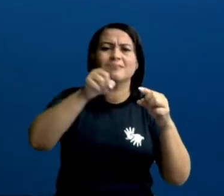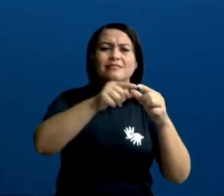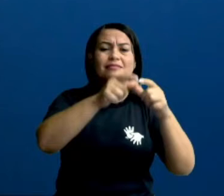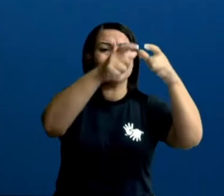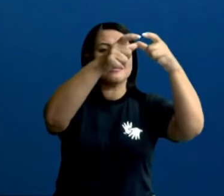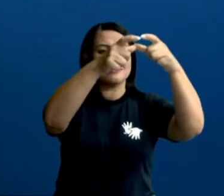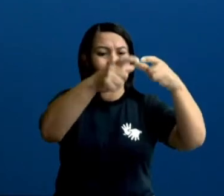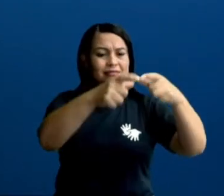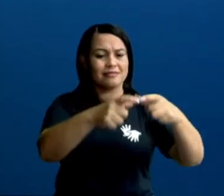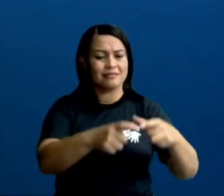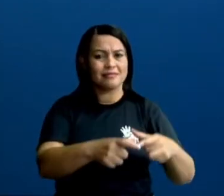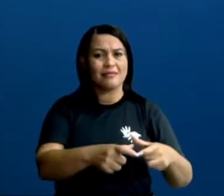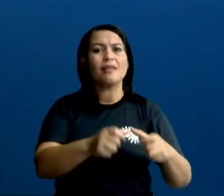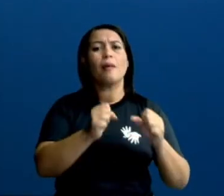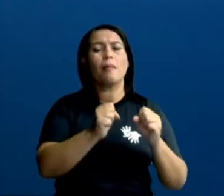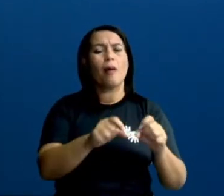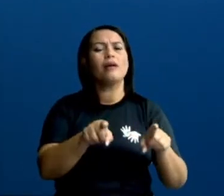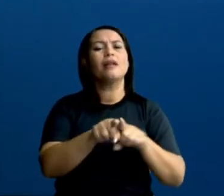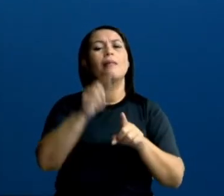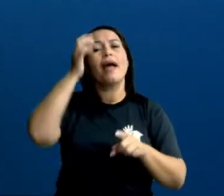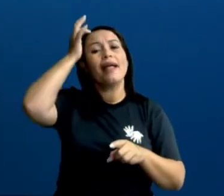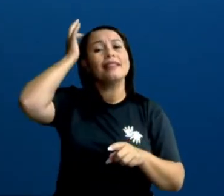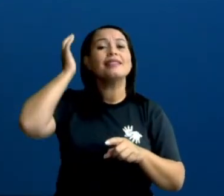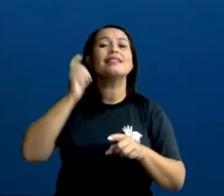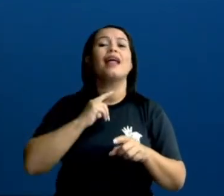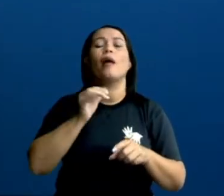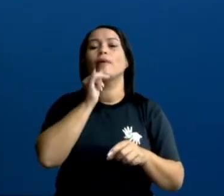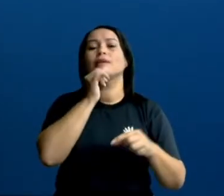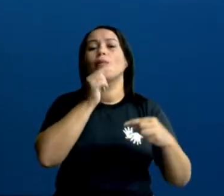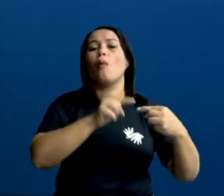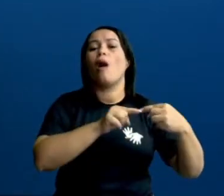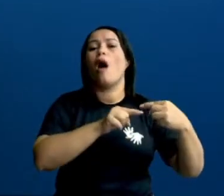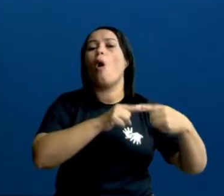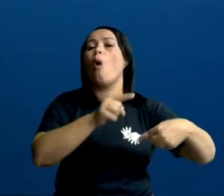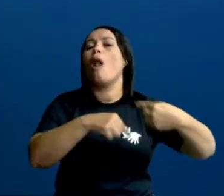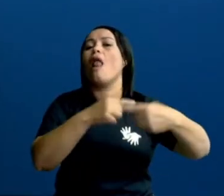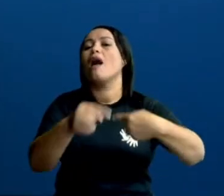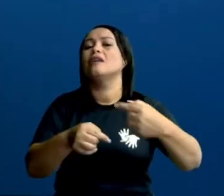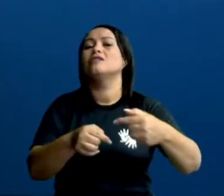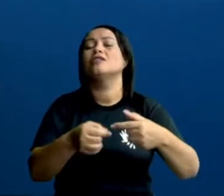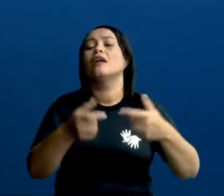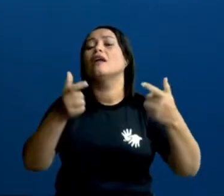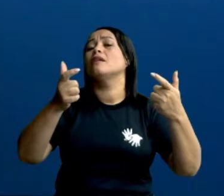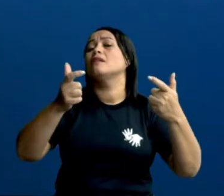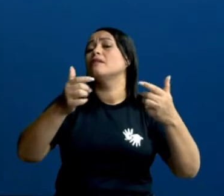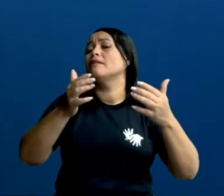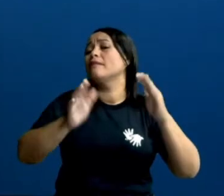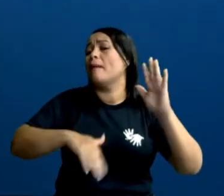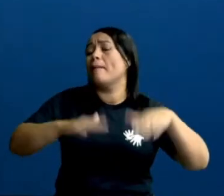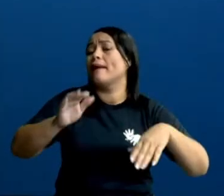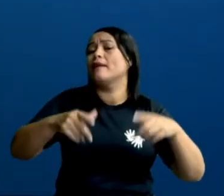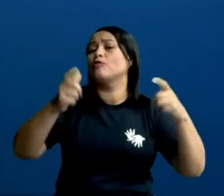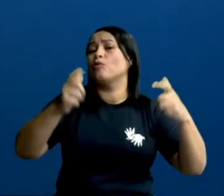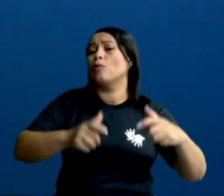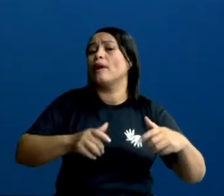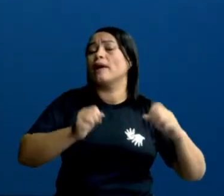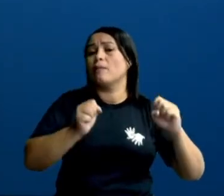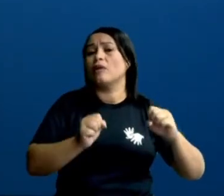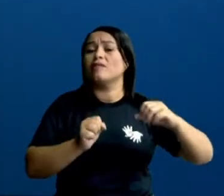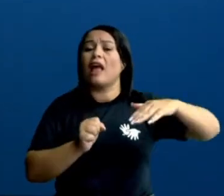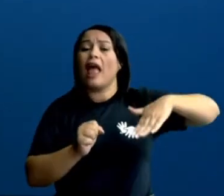que pode ter essa forma de rolagem em um determinado ambiente